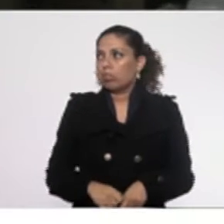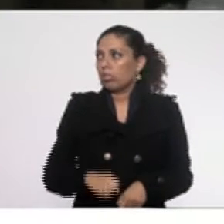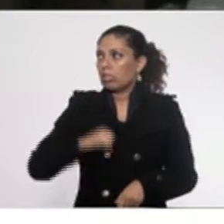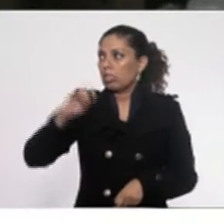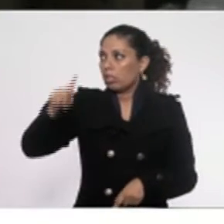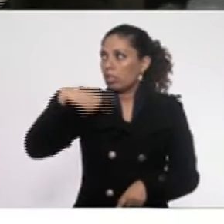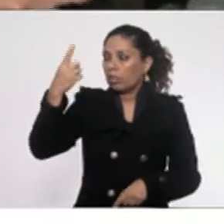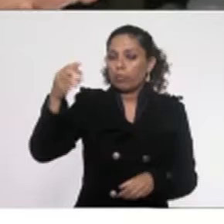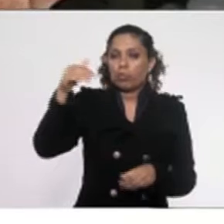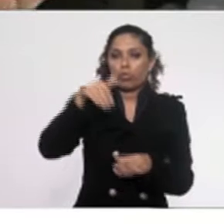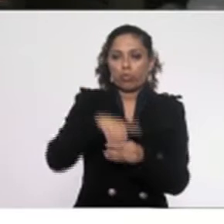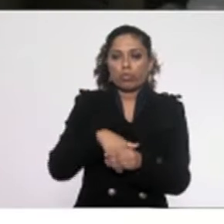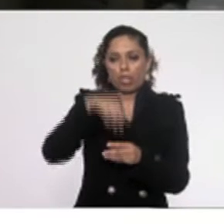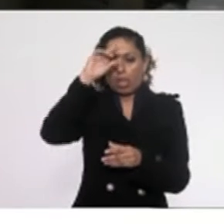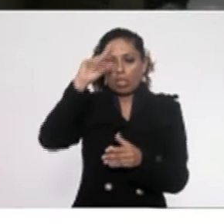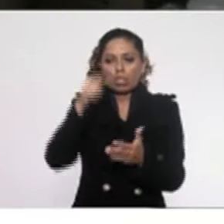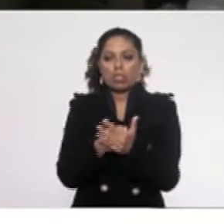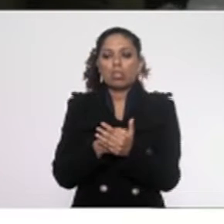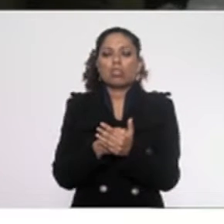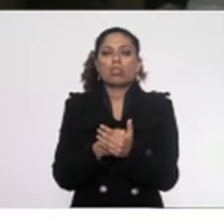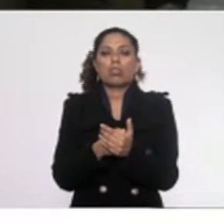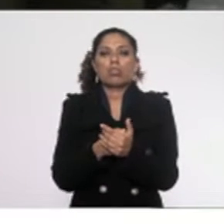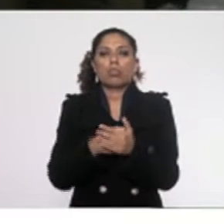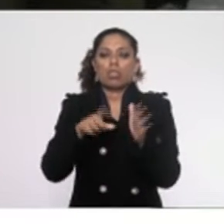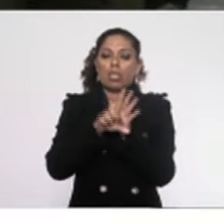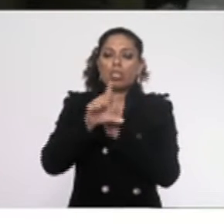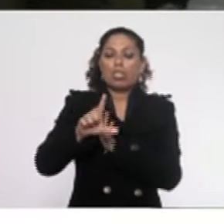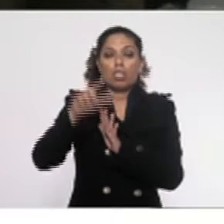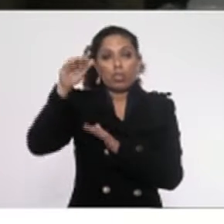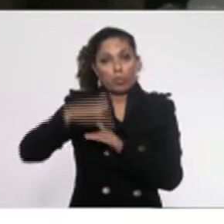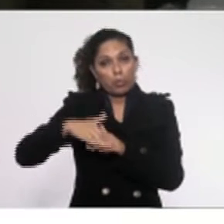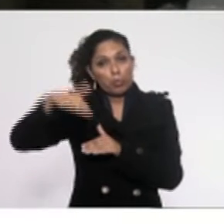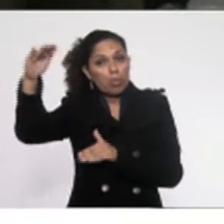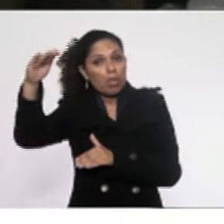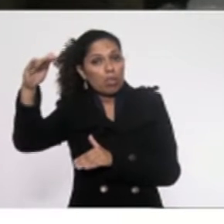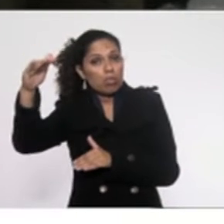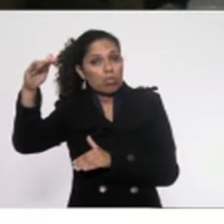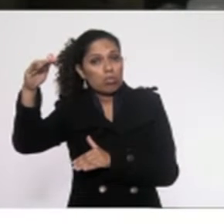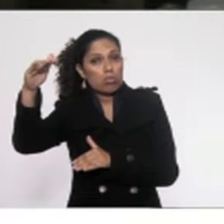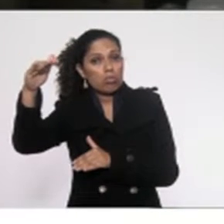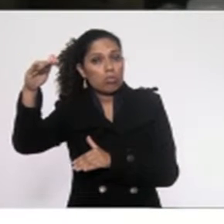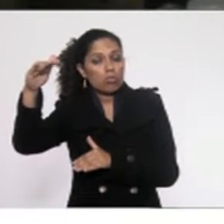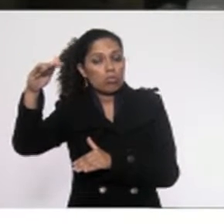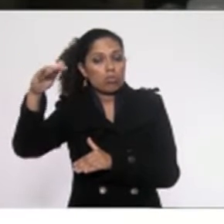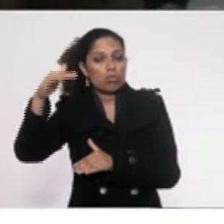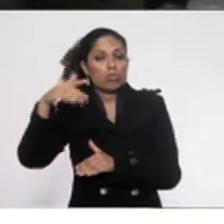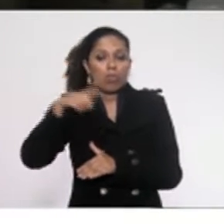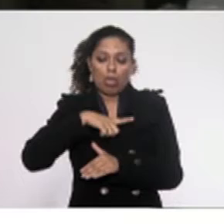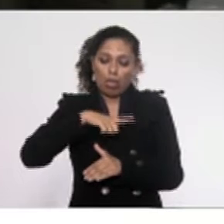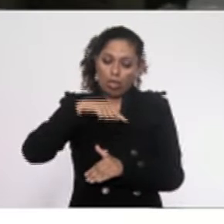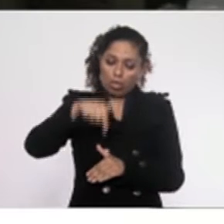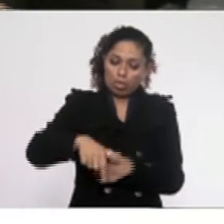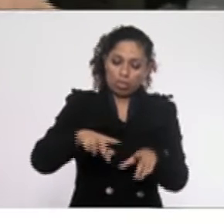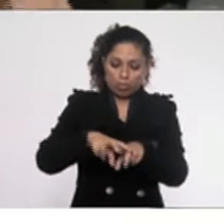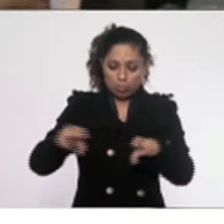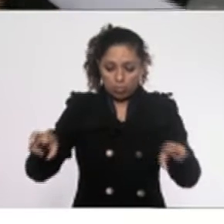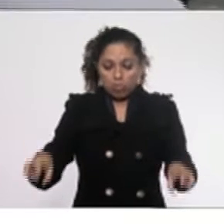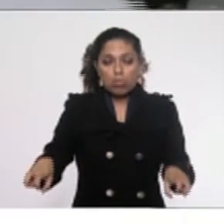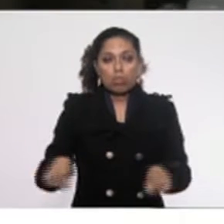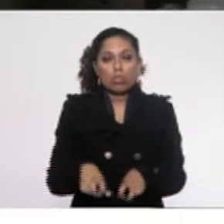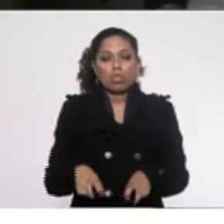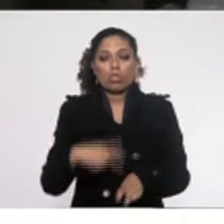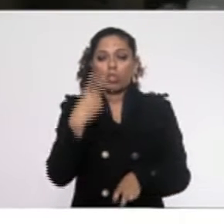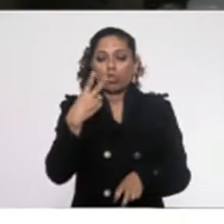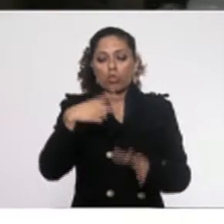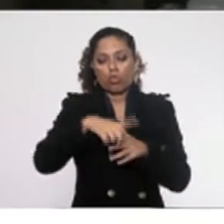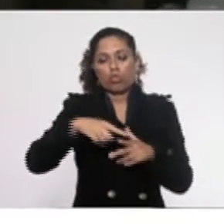de votar, decidirem. Além do mais, tenho aí na mesa